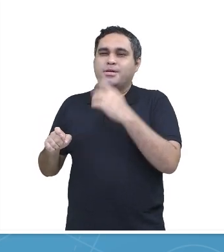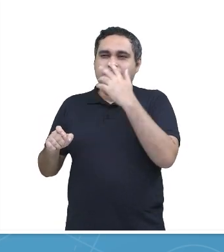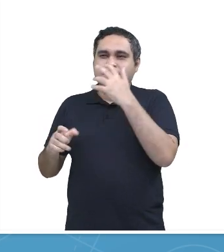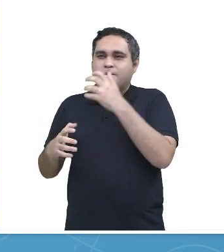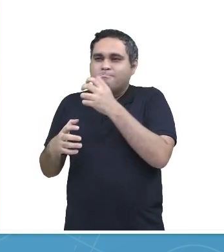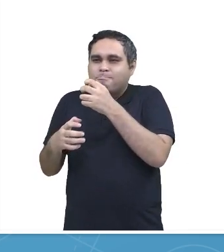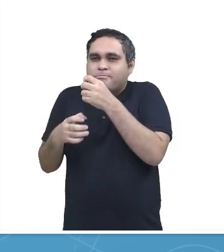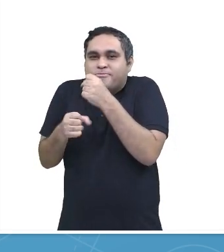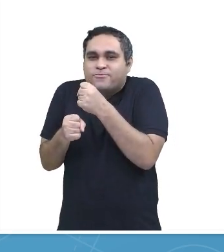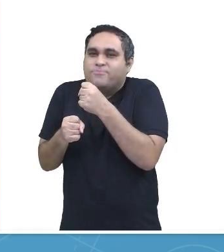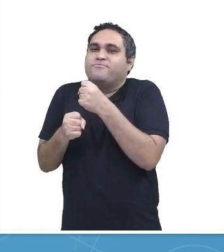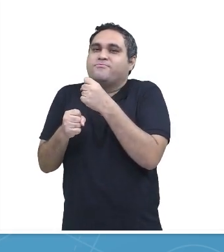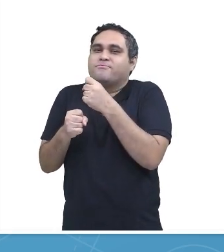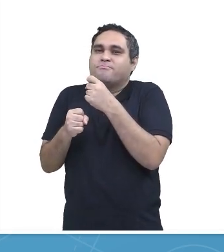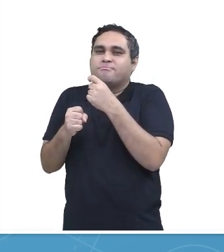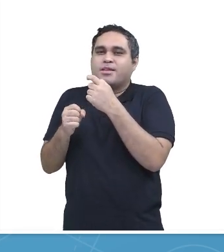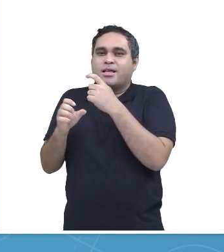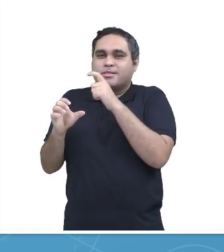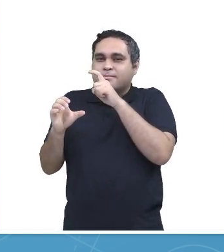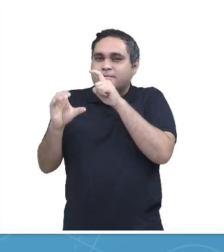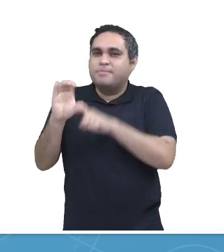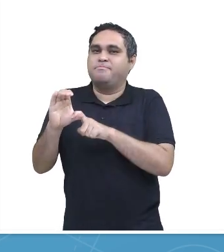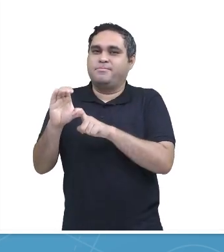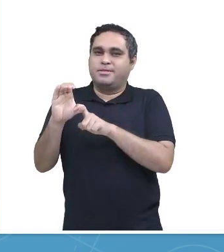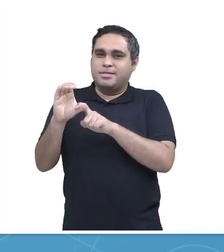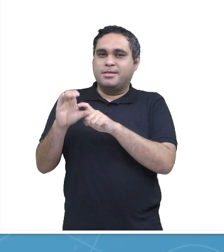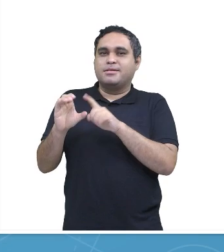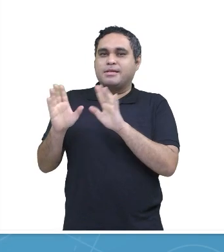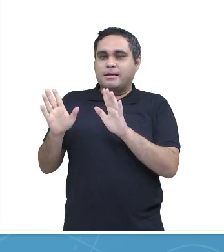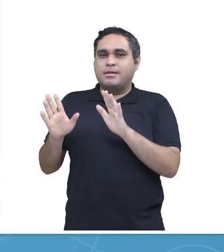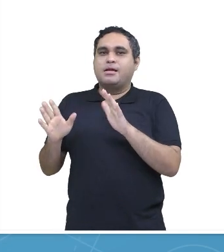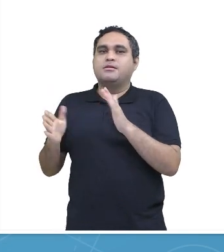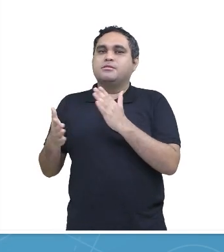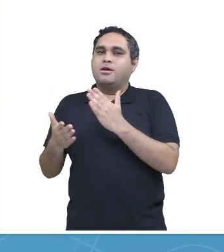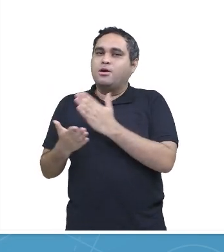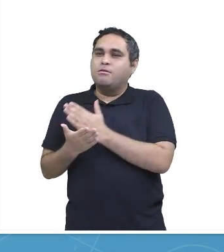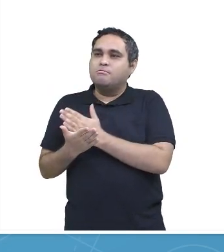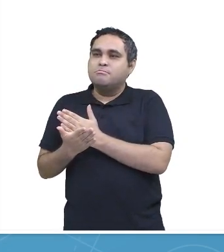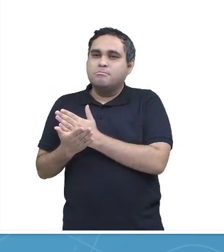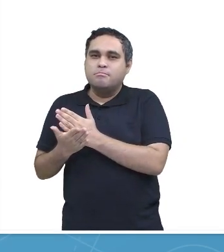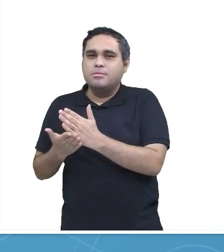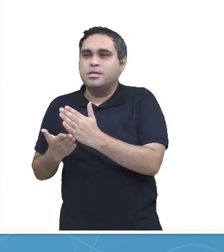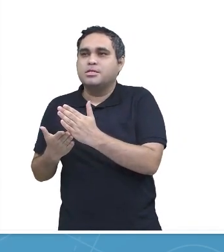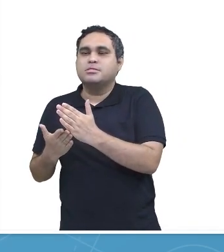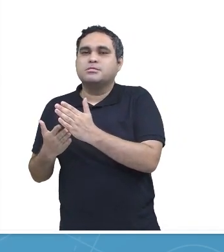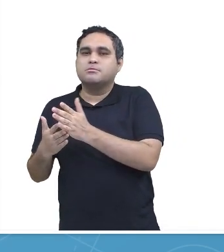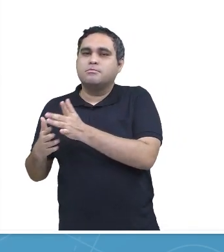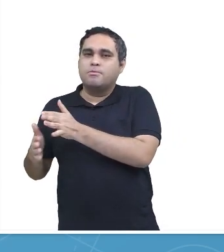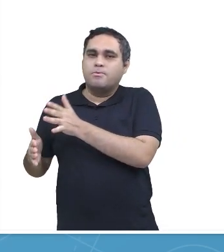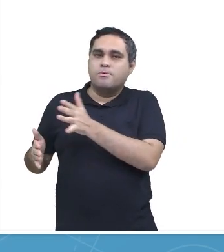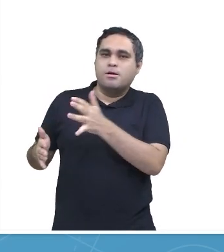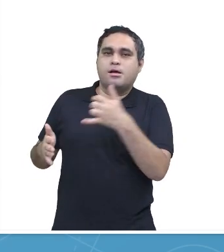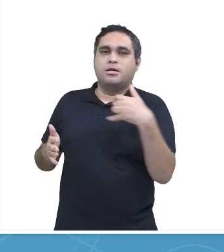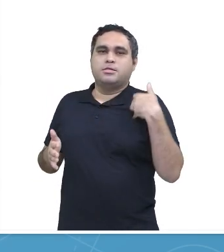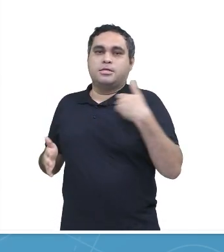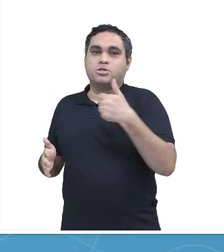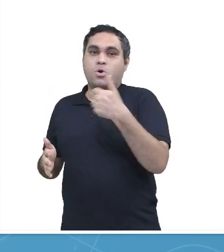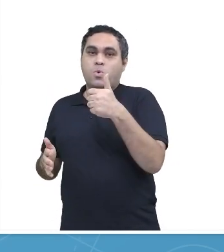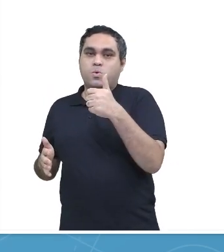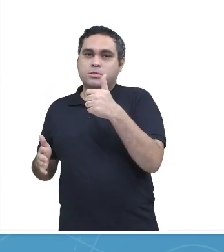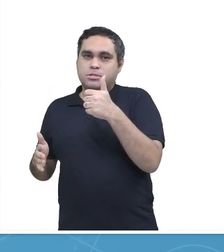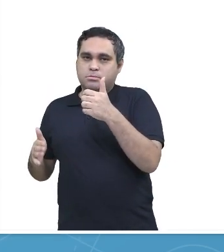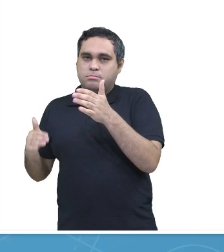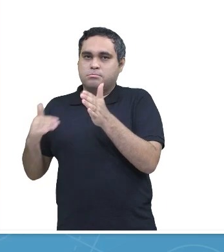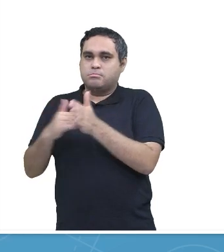dependentes, eles vão do nascimento até os 11 anos de idade e acontece um marco